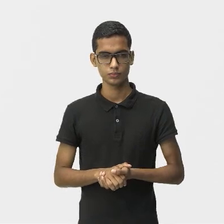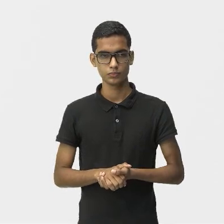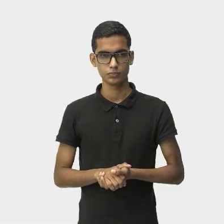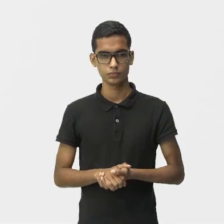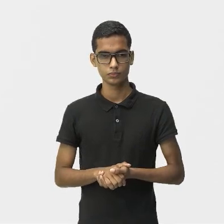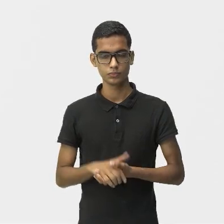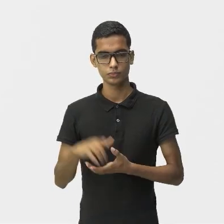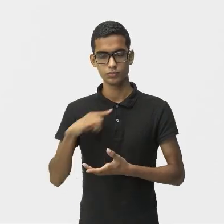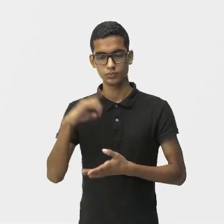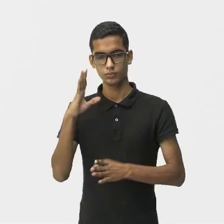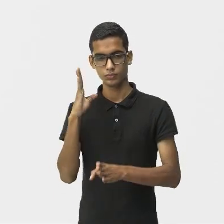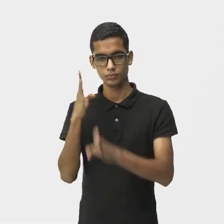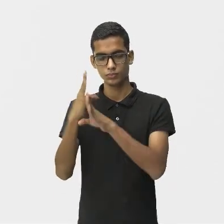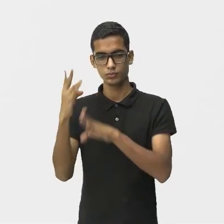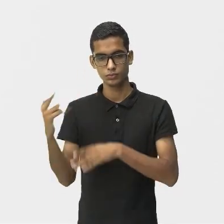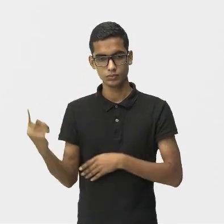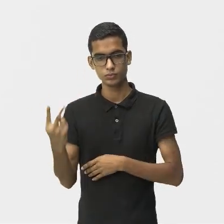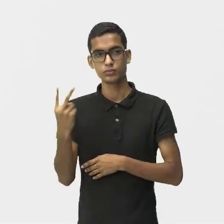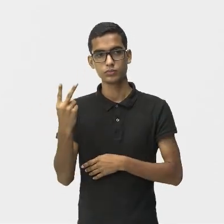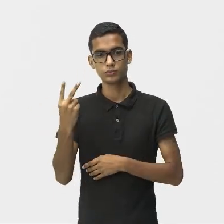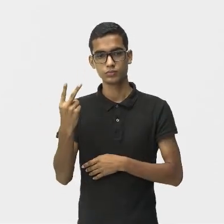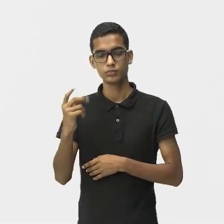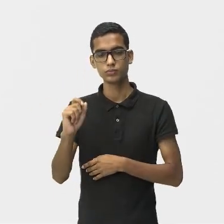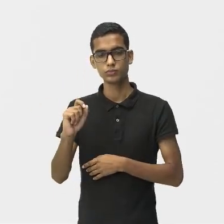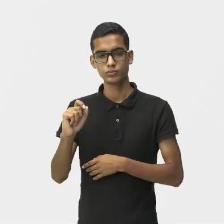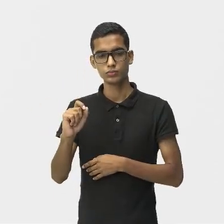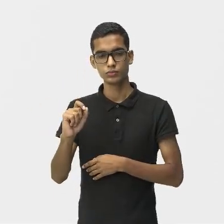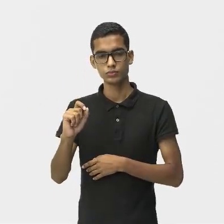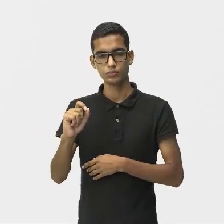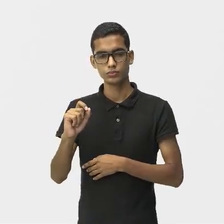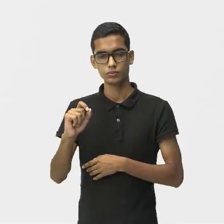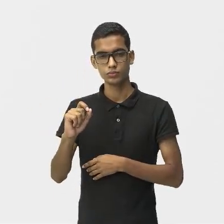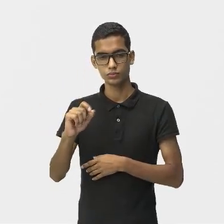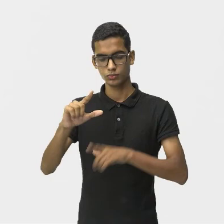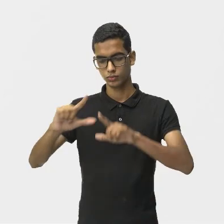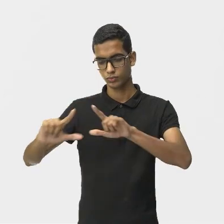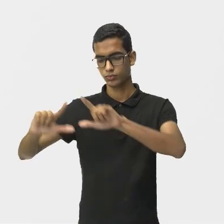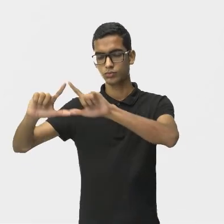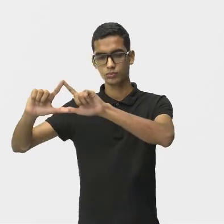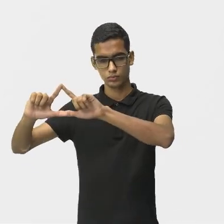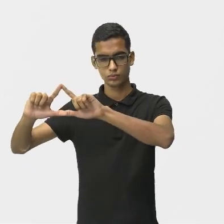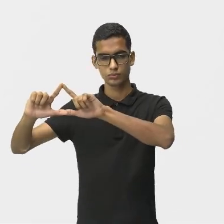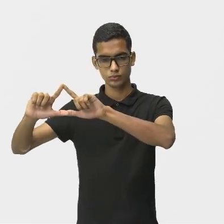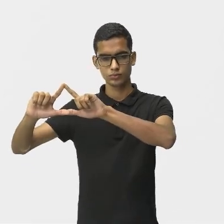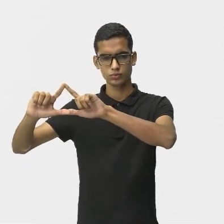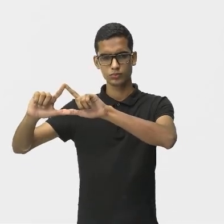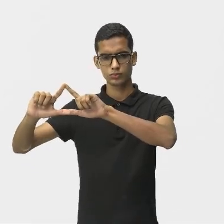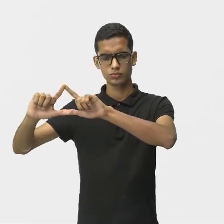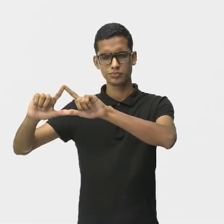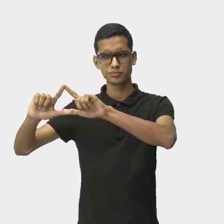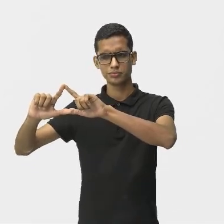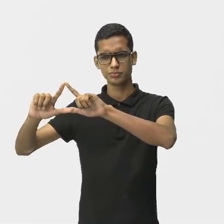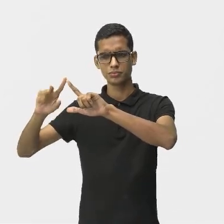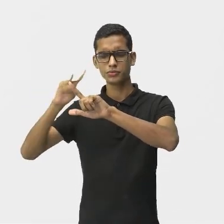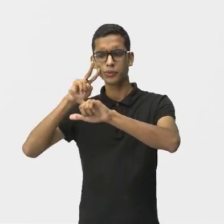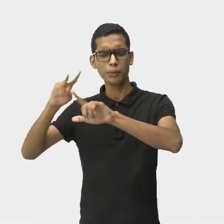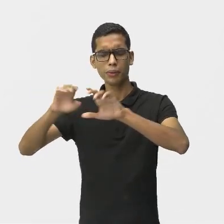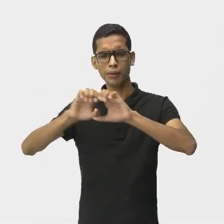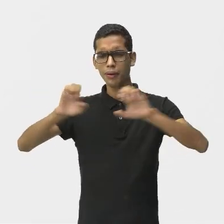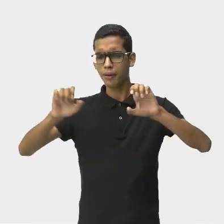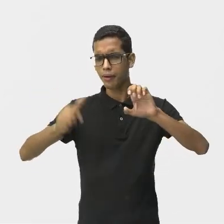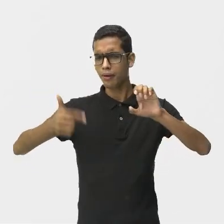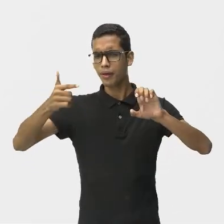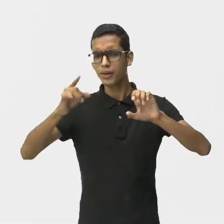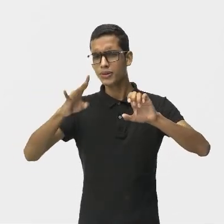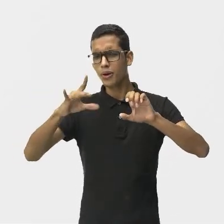o valor de delta para essa equação do segundo grau. Professor, mas eu não estou vendo uma equação do segundo grau, eu